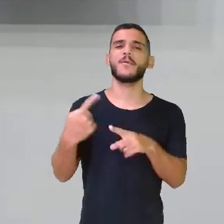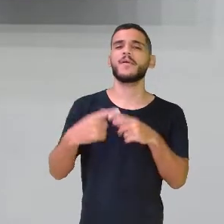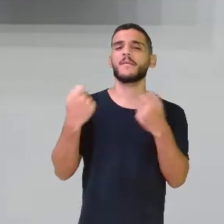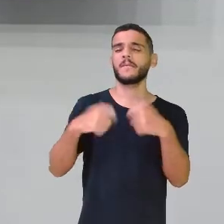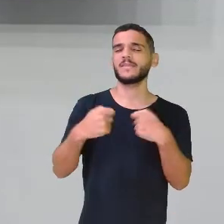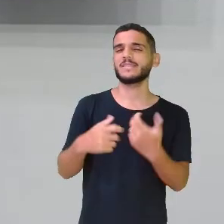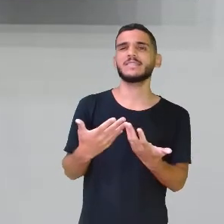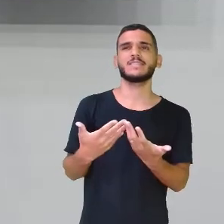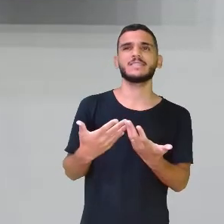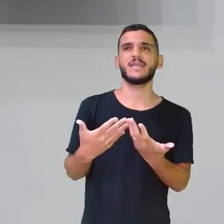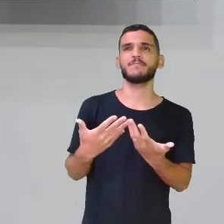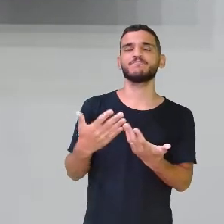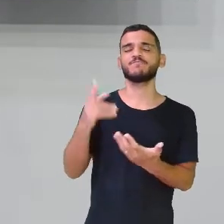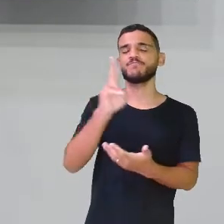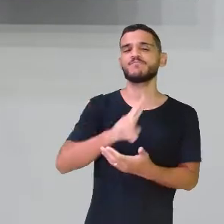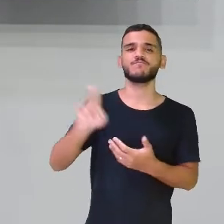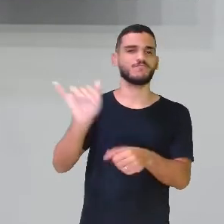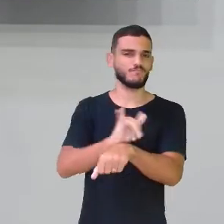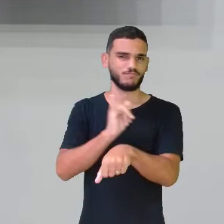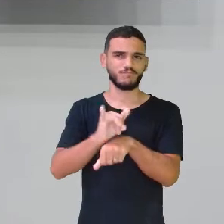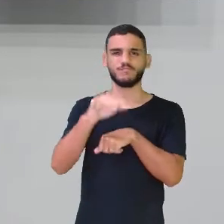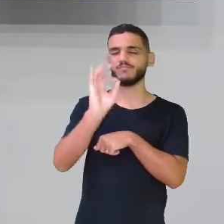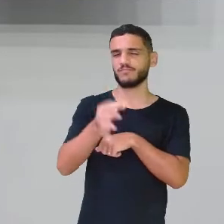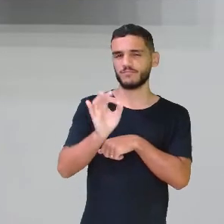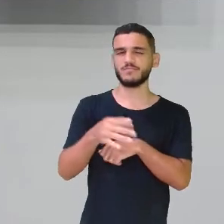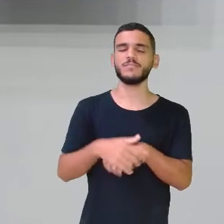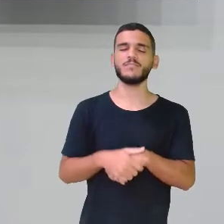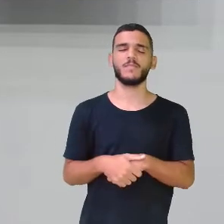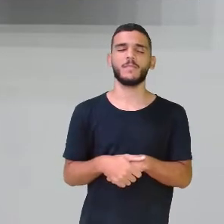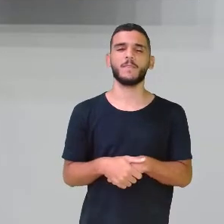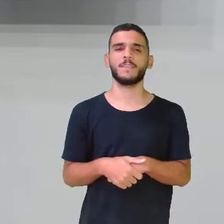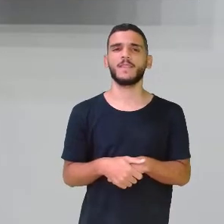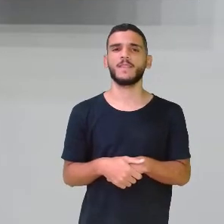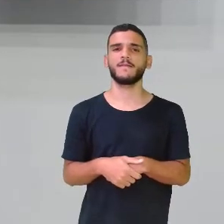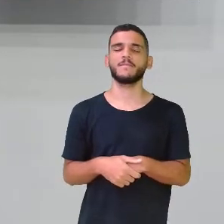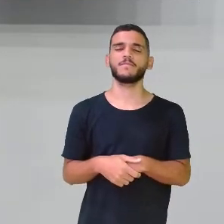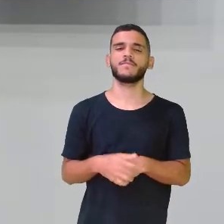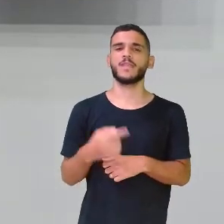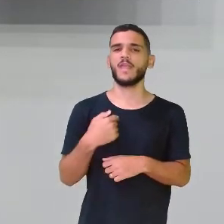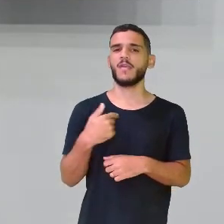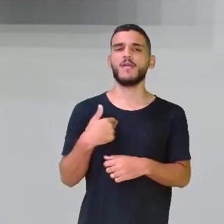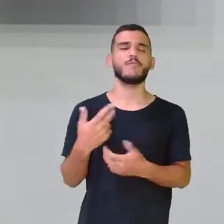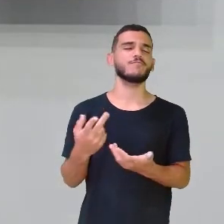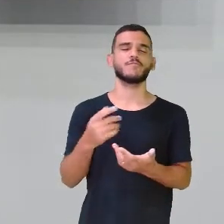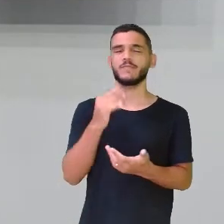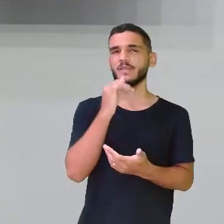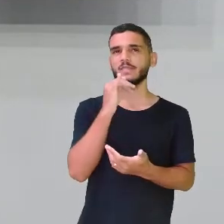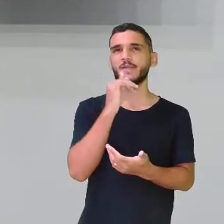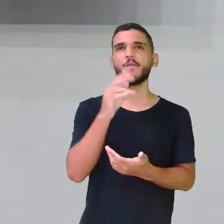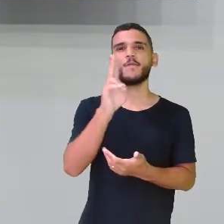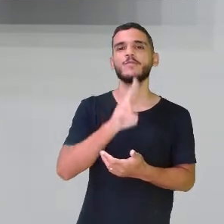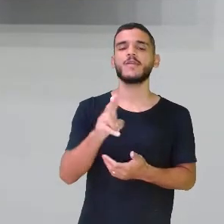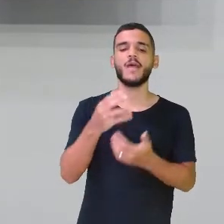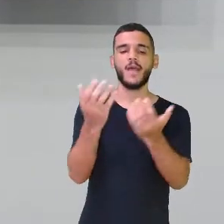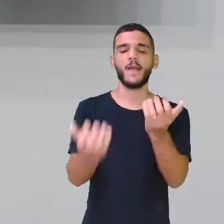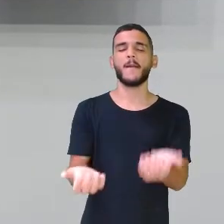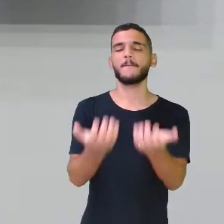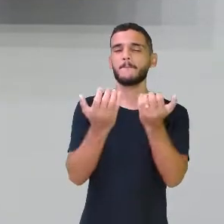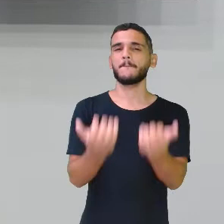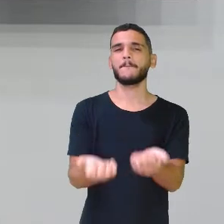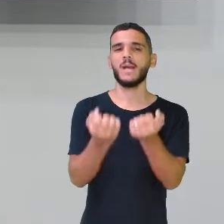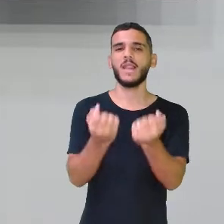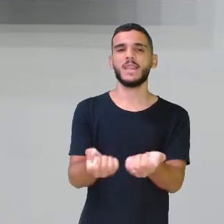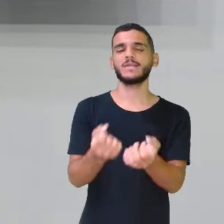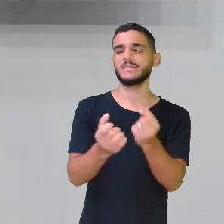esse elefante na minha balança de precisão. Só ele colocando a patinha já quebrou a balança toda, né? Assim